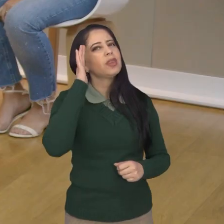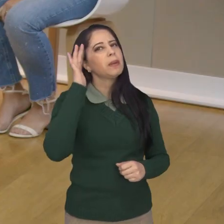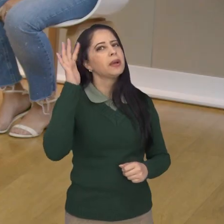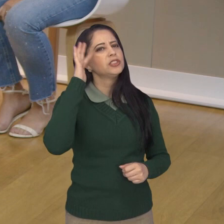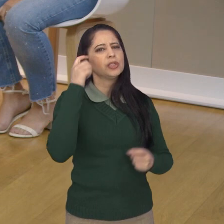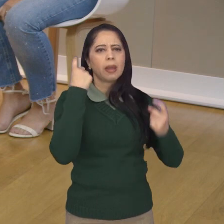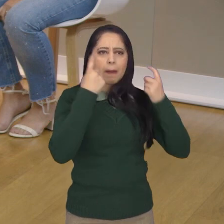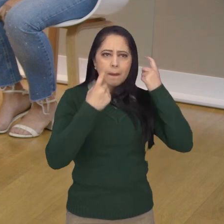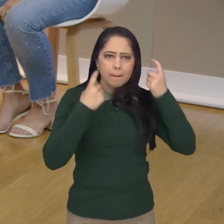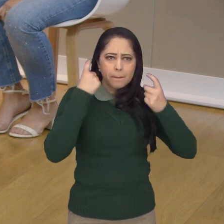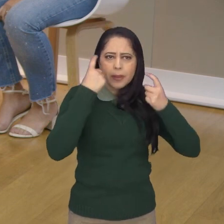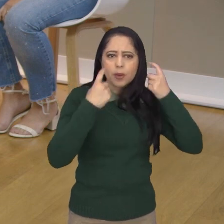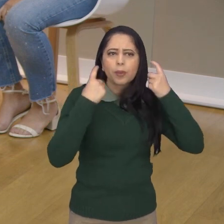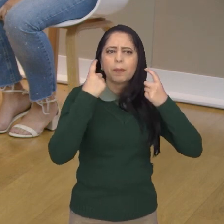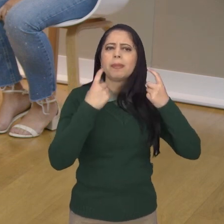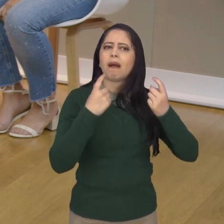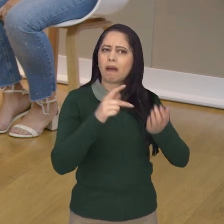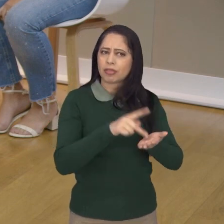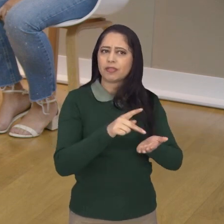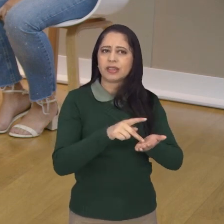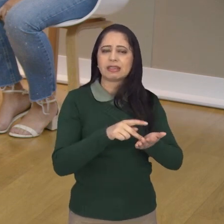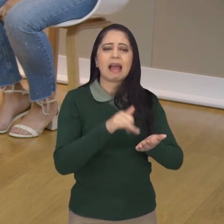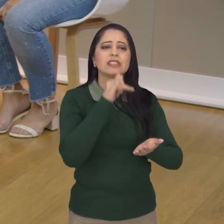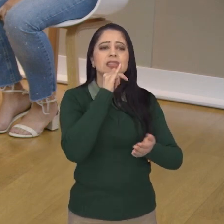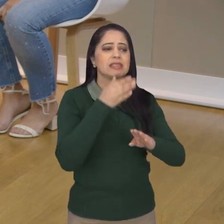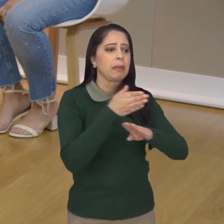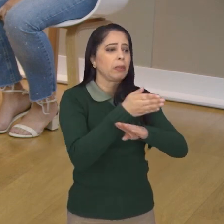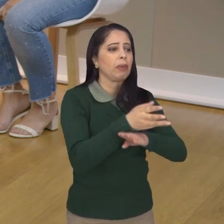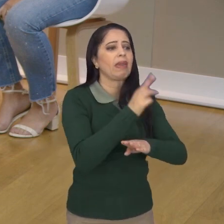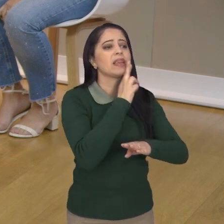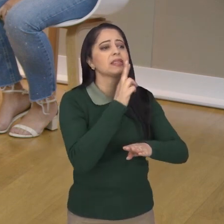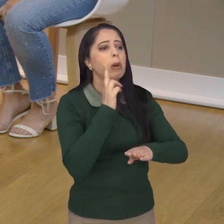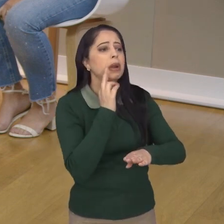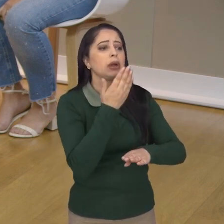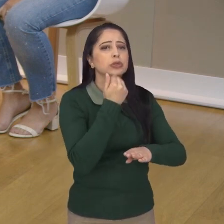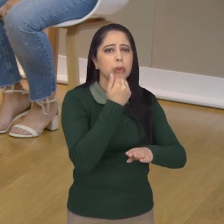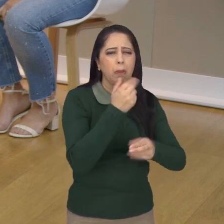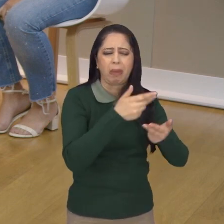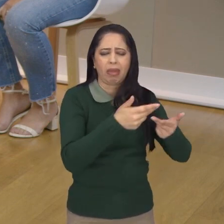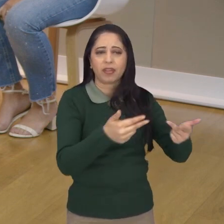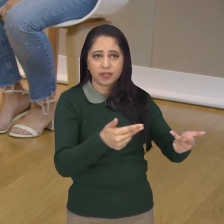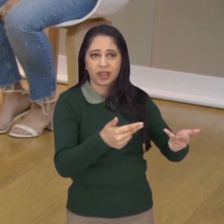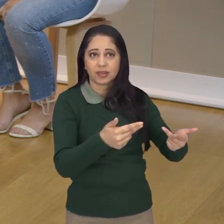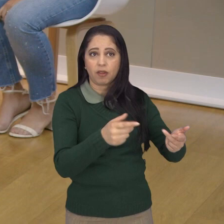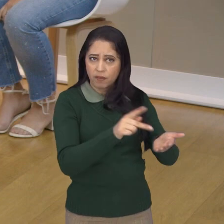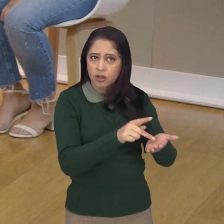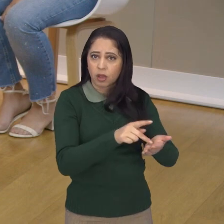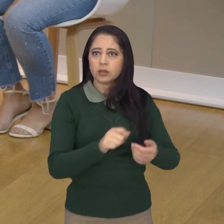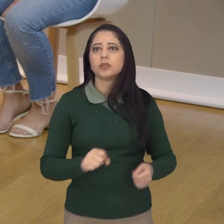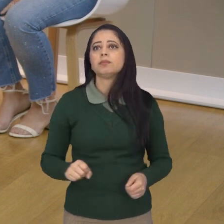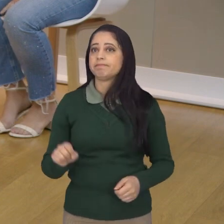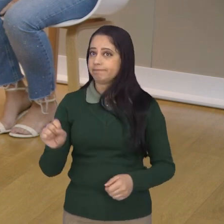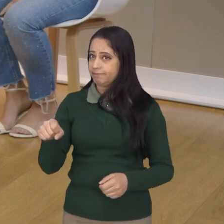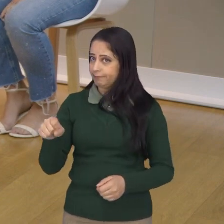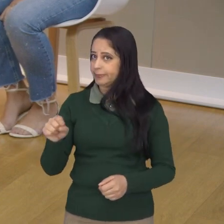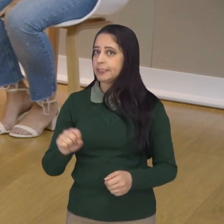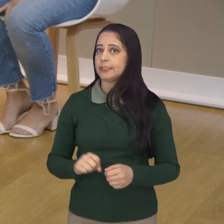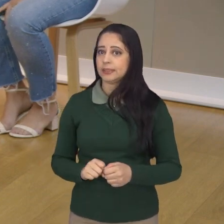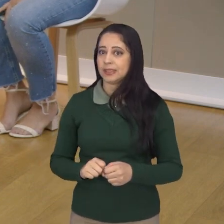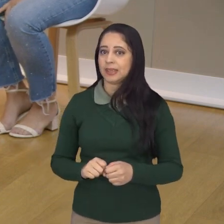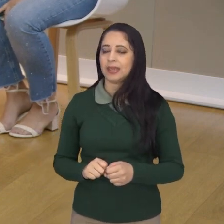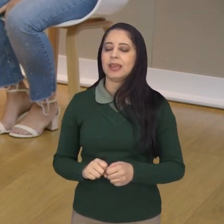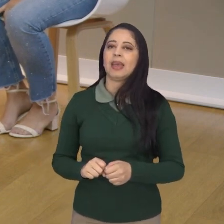que a preocupação maior é a questão de se alimentar fora de casa para os celíacos. É uma das maiores preocupações? Acho que sim. Eu acho que o